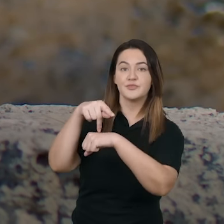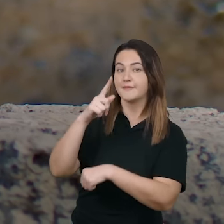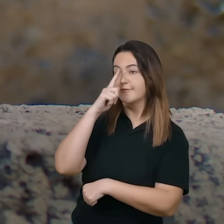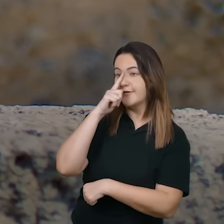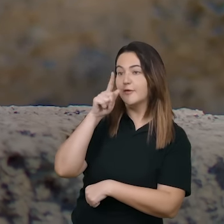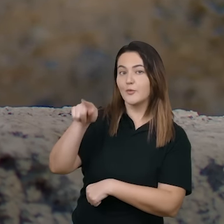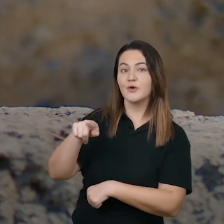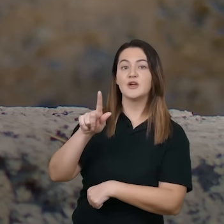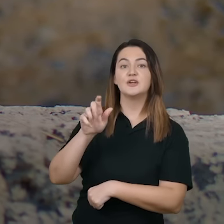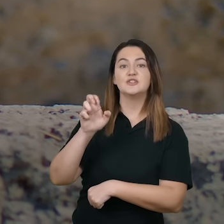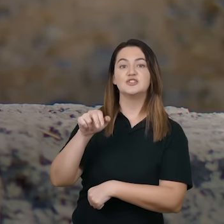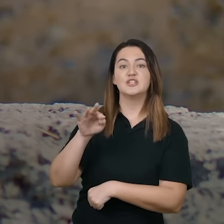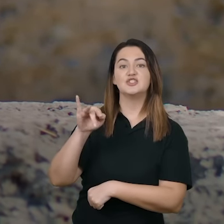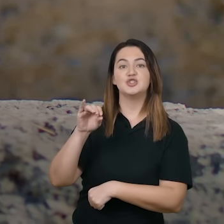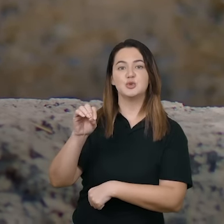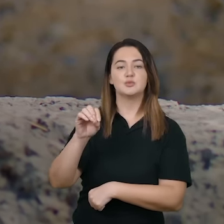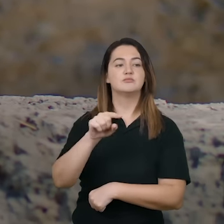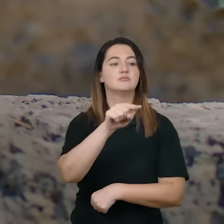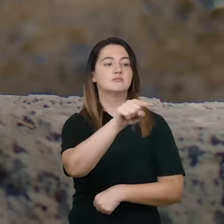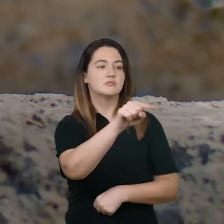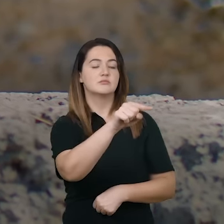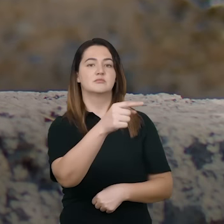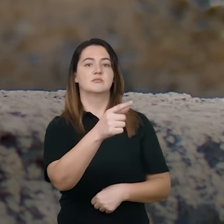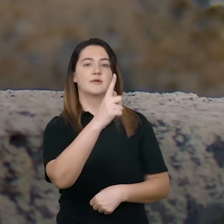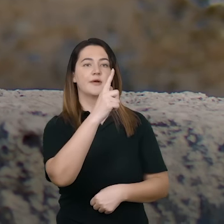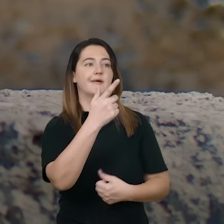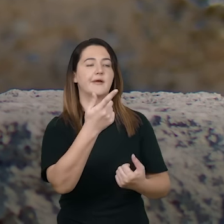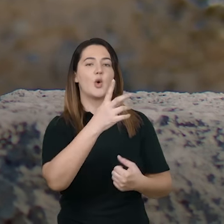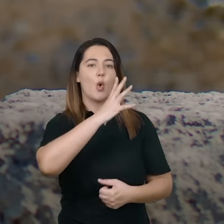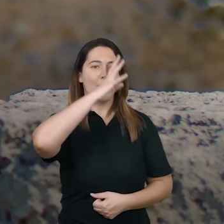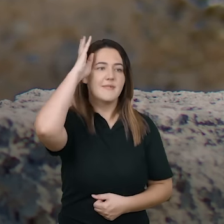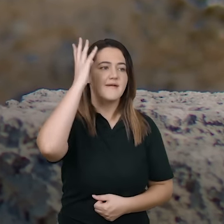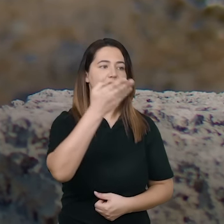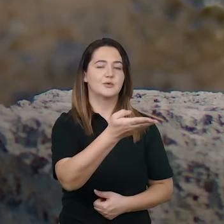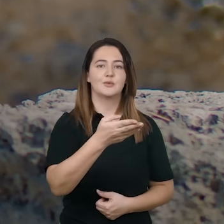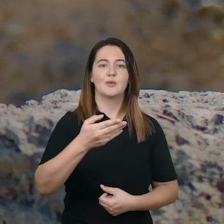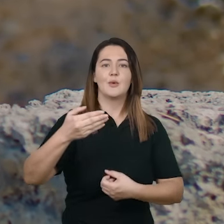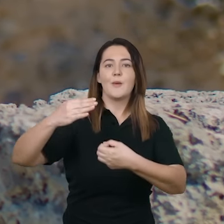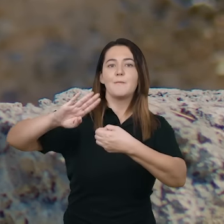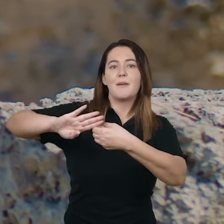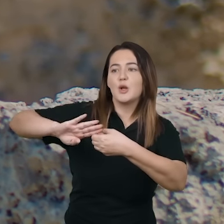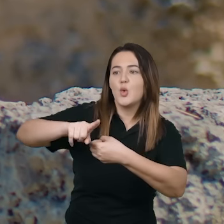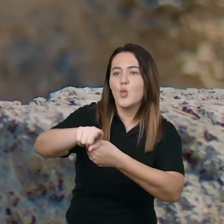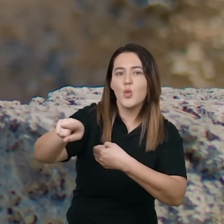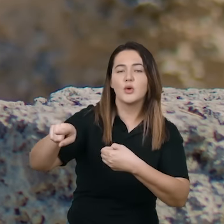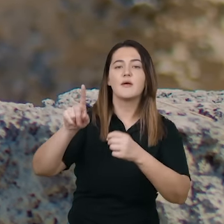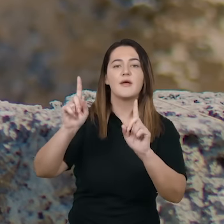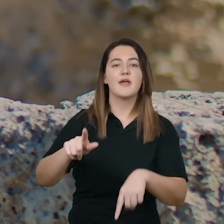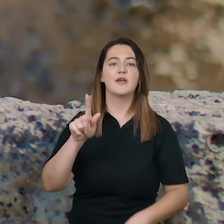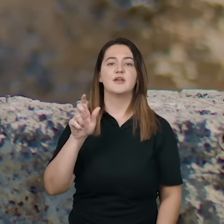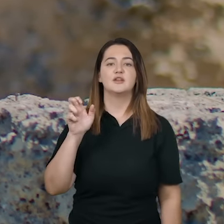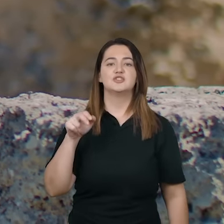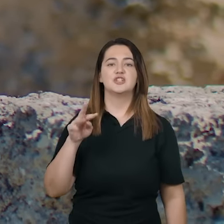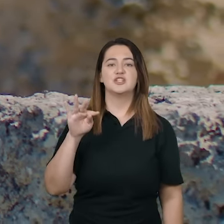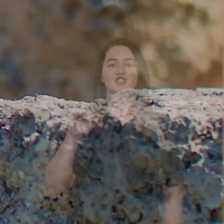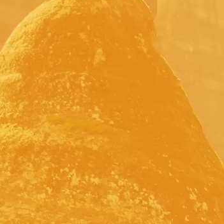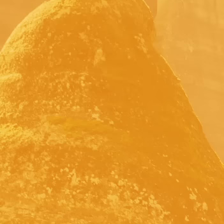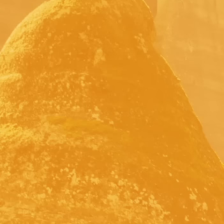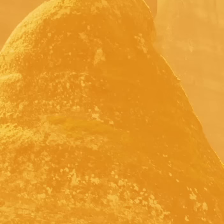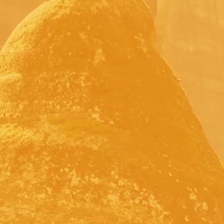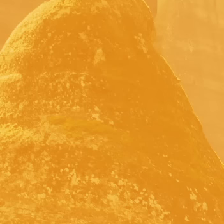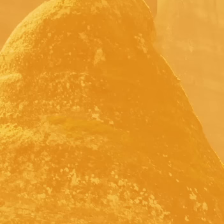o romano é um gentio, o babilônio é um gentio. Mas, continuando, o livro de Atos segue